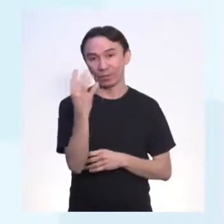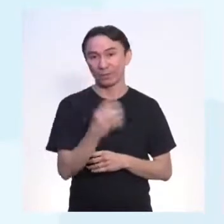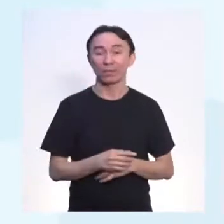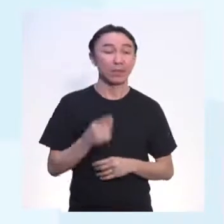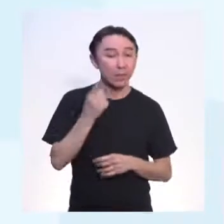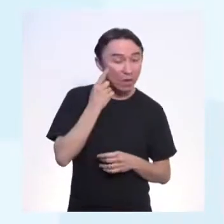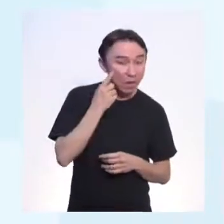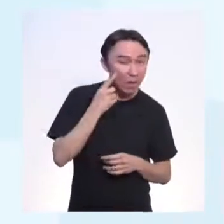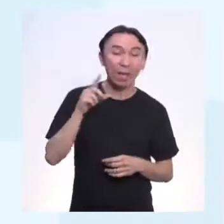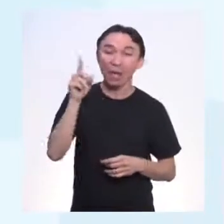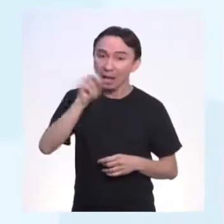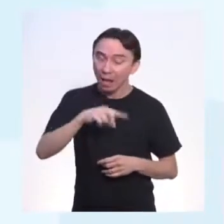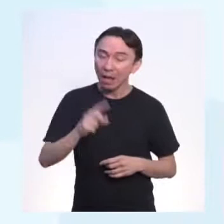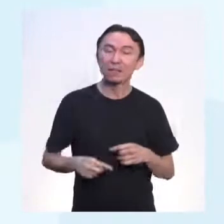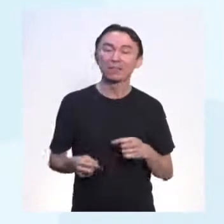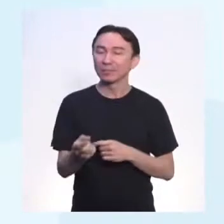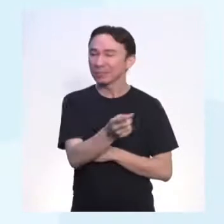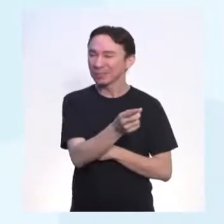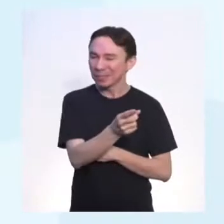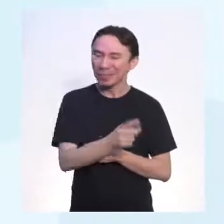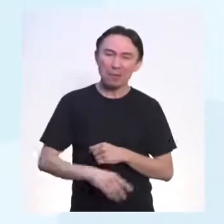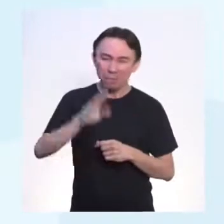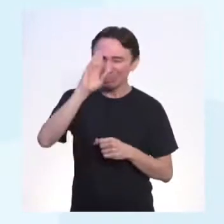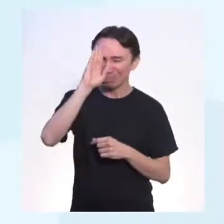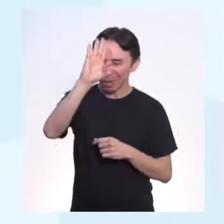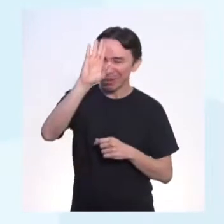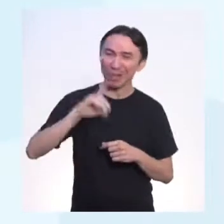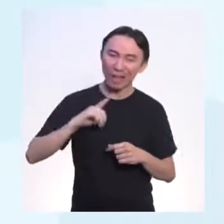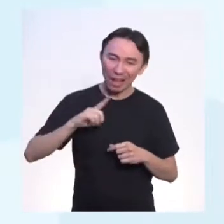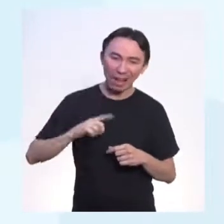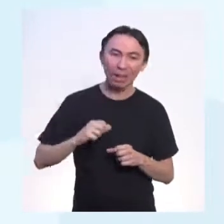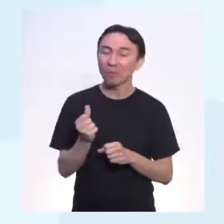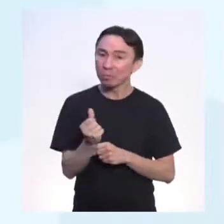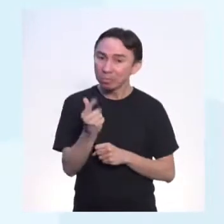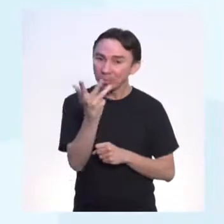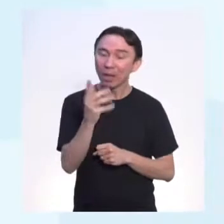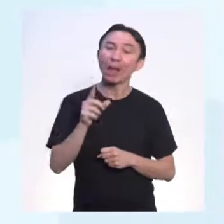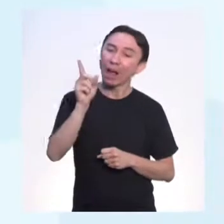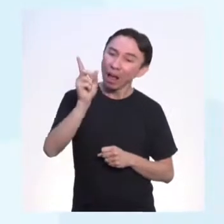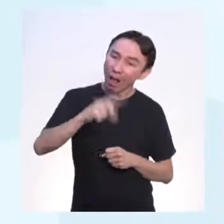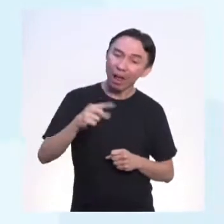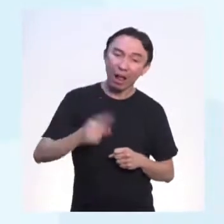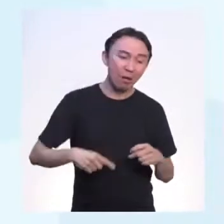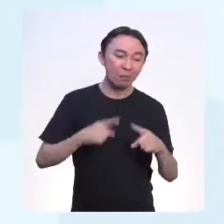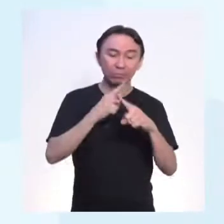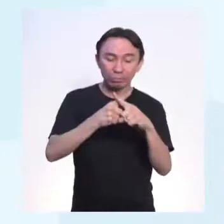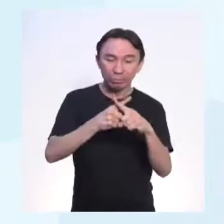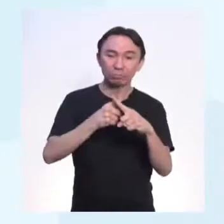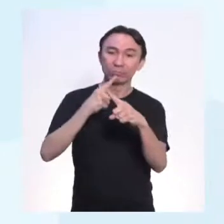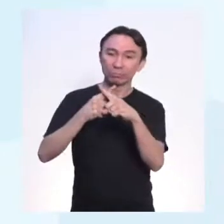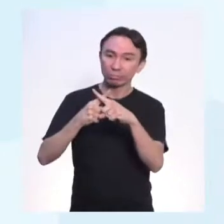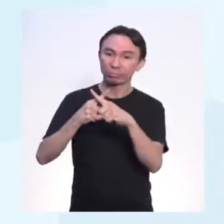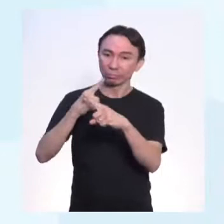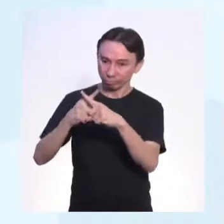princípio fundamental da contagem, que diz que eu multiplico essas quantidades. Muito bem,